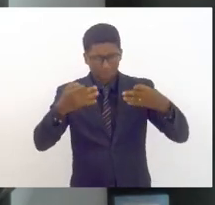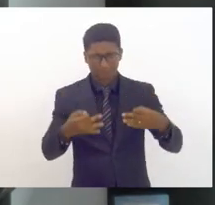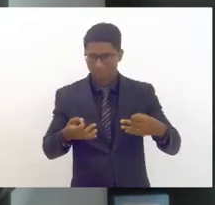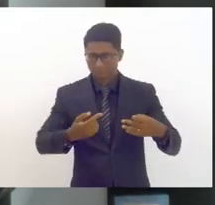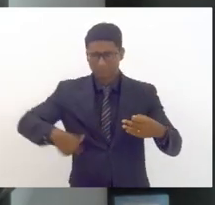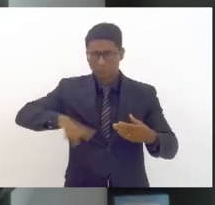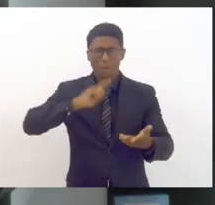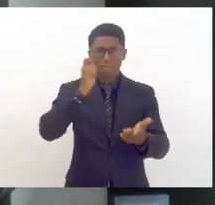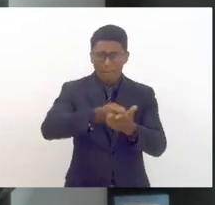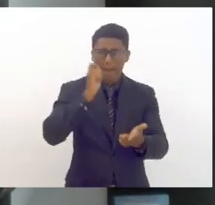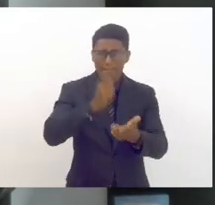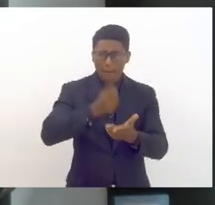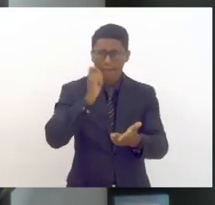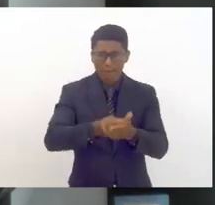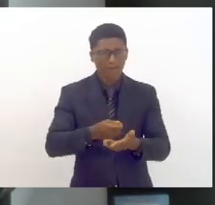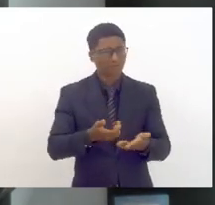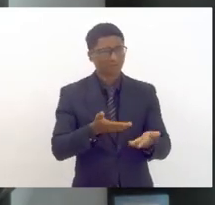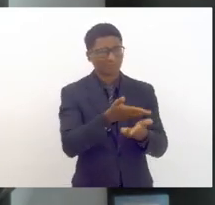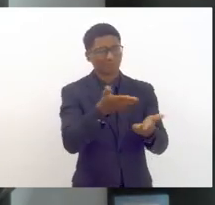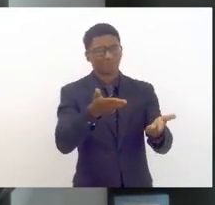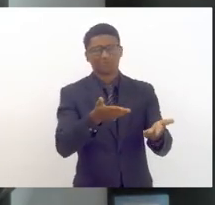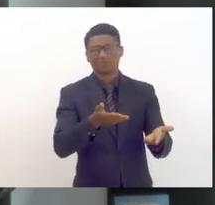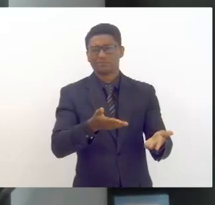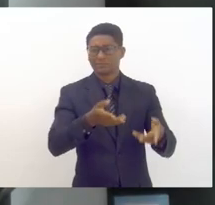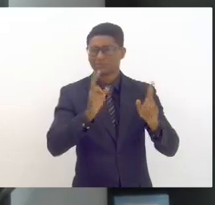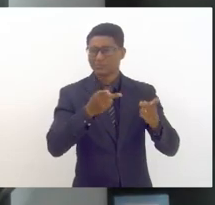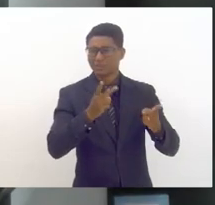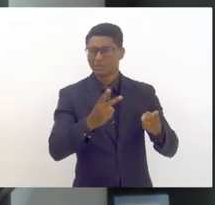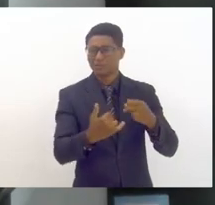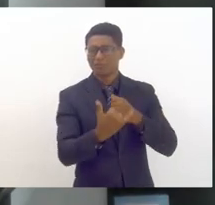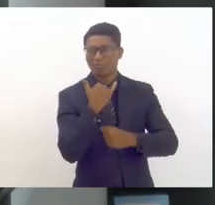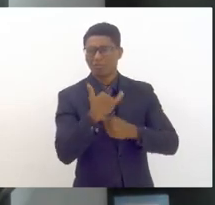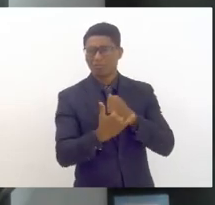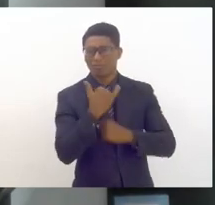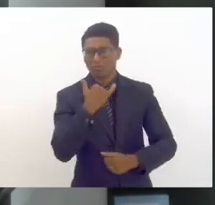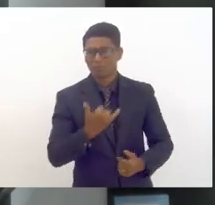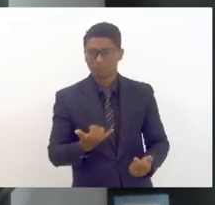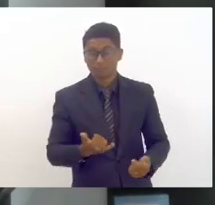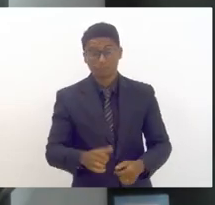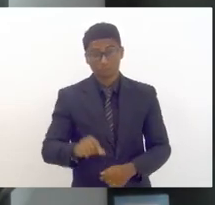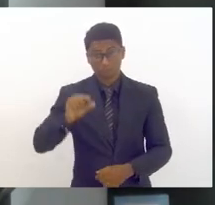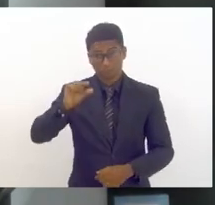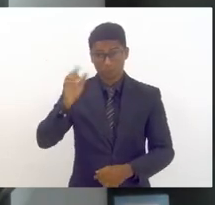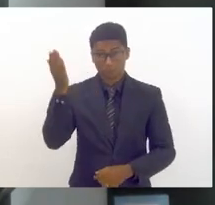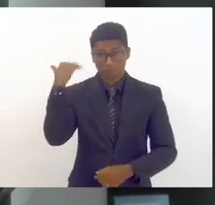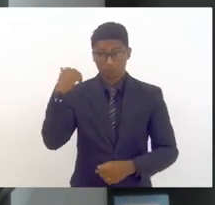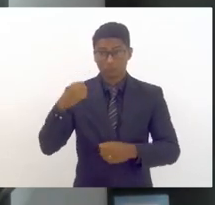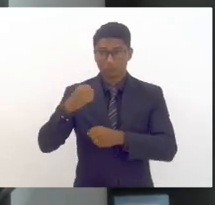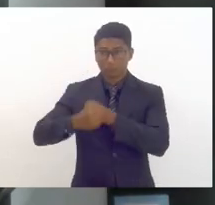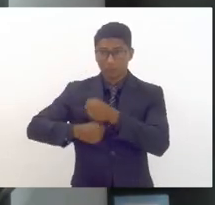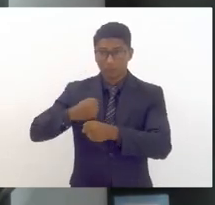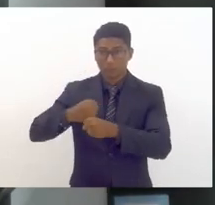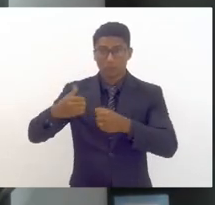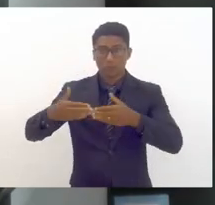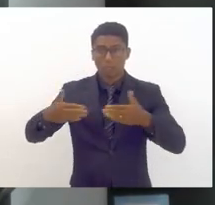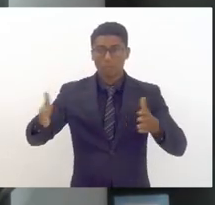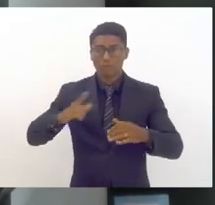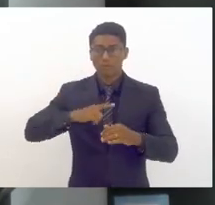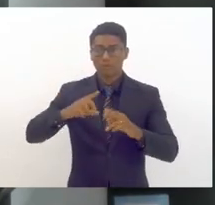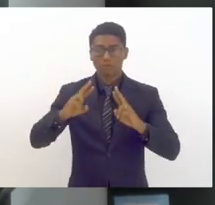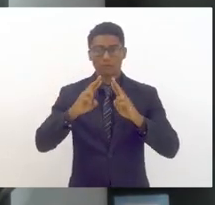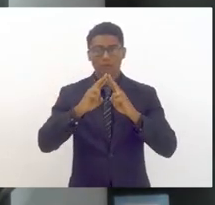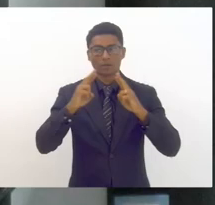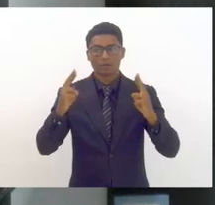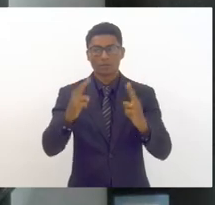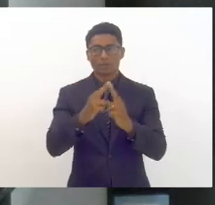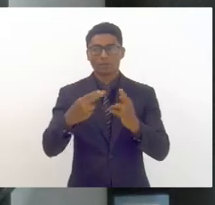bem por isso. A gente recentemente teve aqui, né, mais no começo do ano, também audiência pública com representante